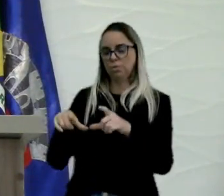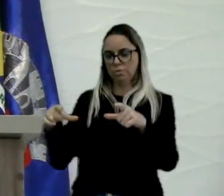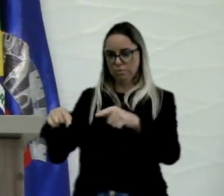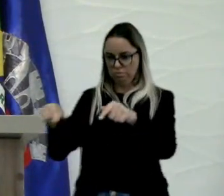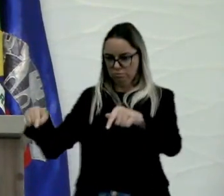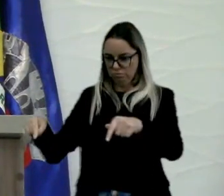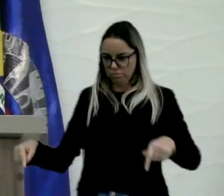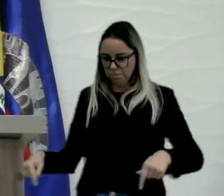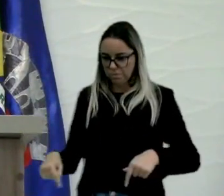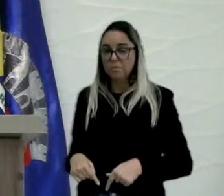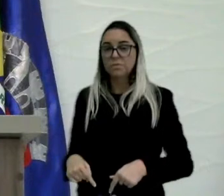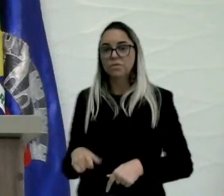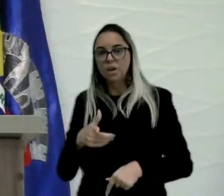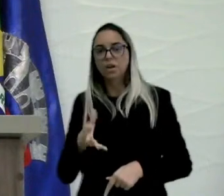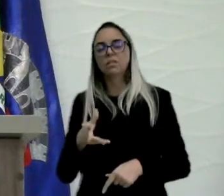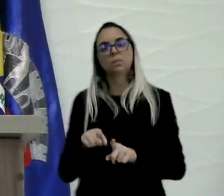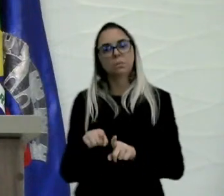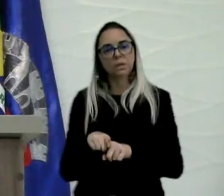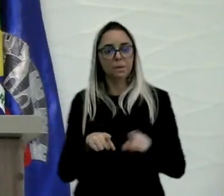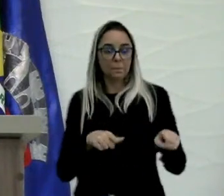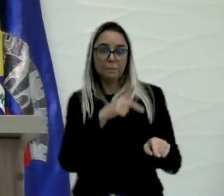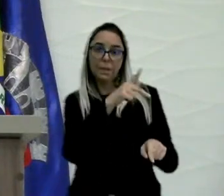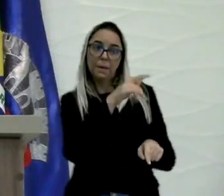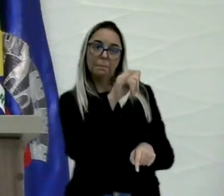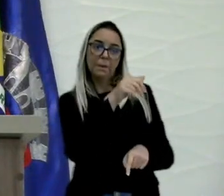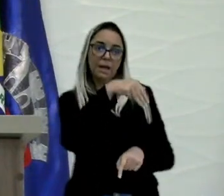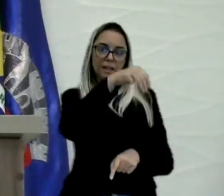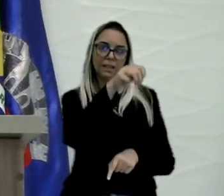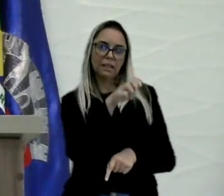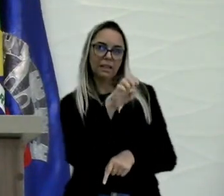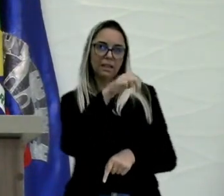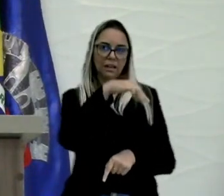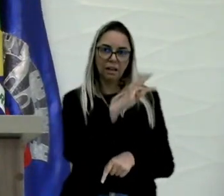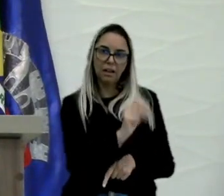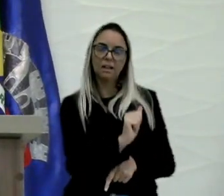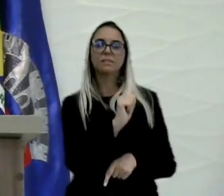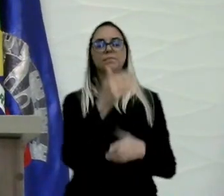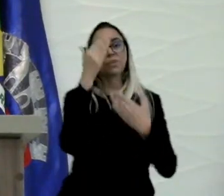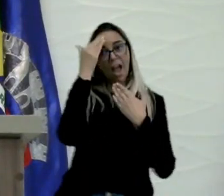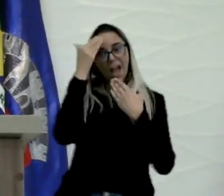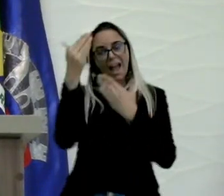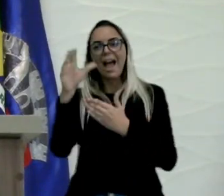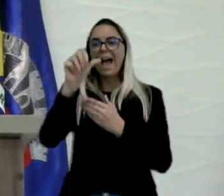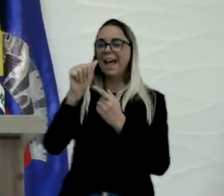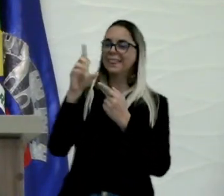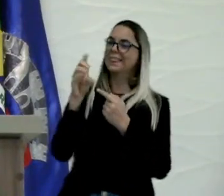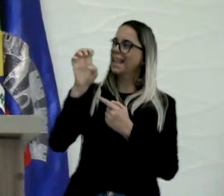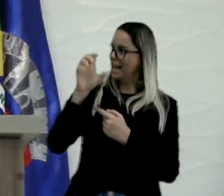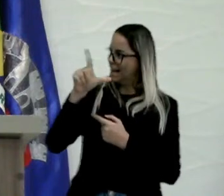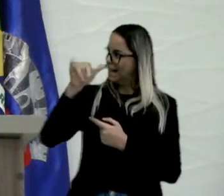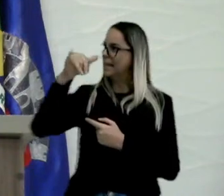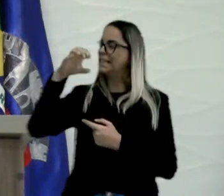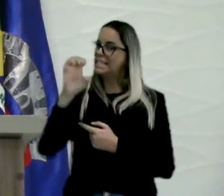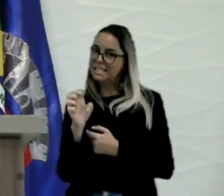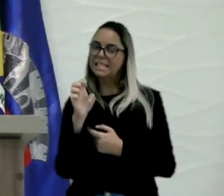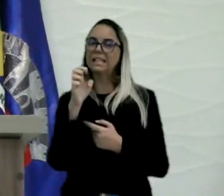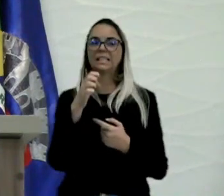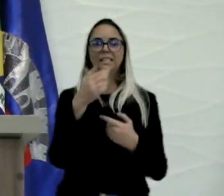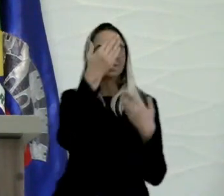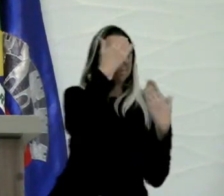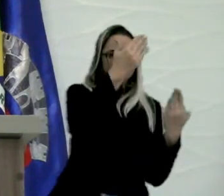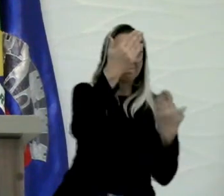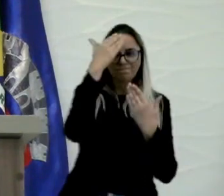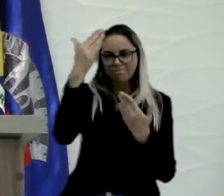sanitário da pimenta e todos aceitaram a gente agradece muito aqui a dona adice agradece a cada morador e a gente tá lá